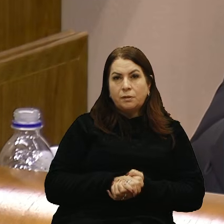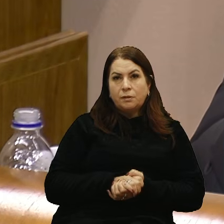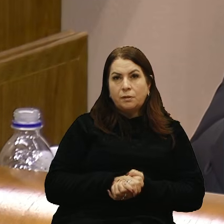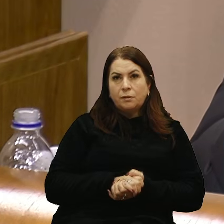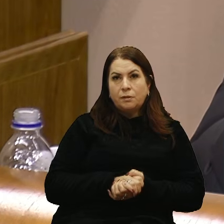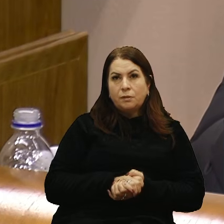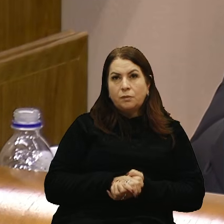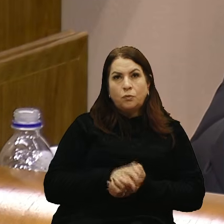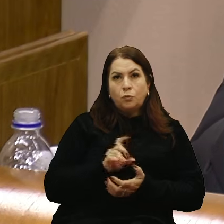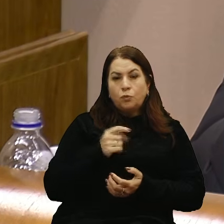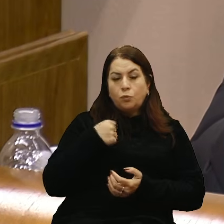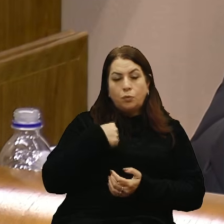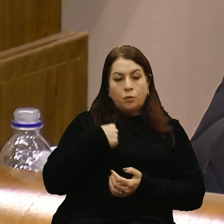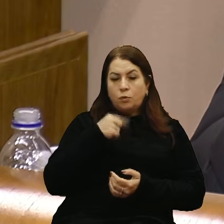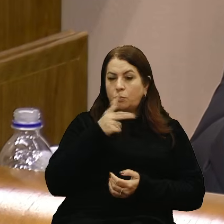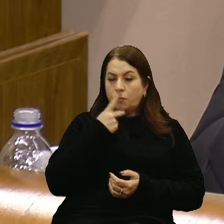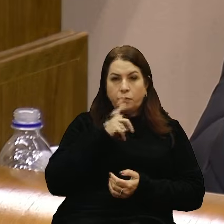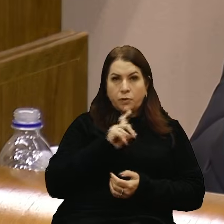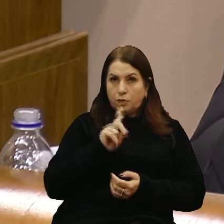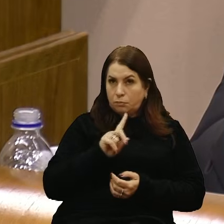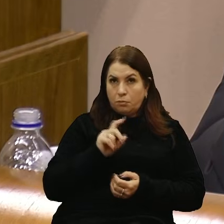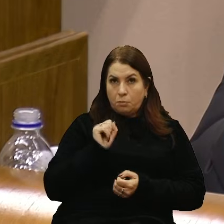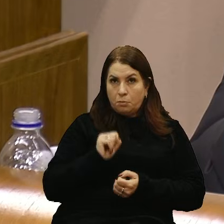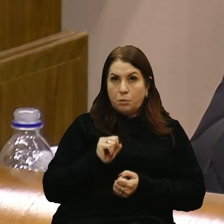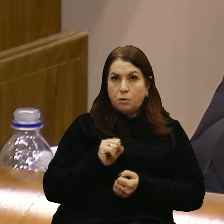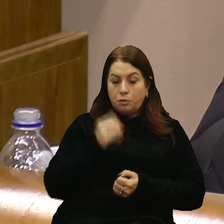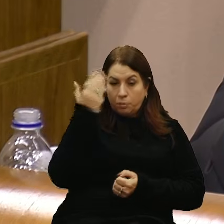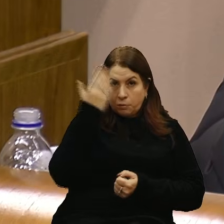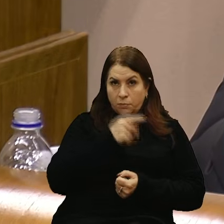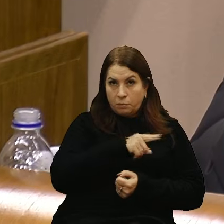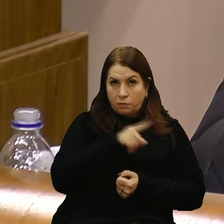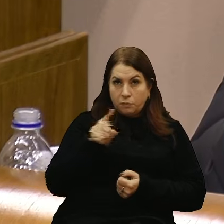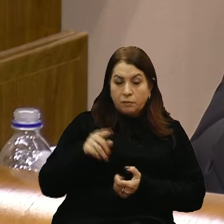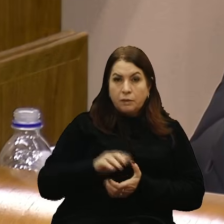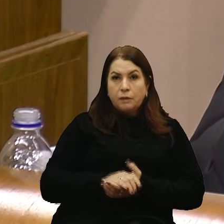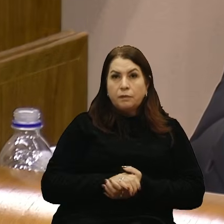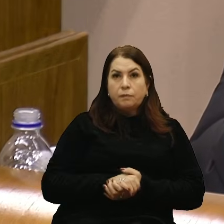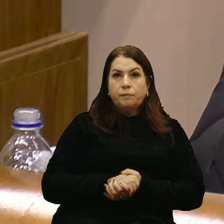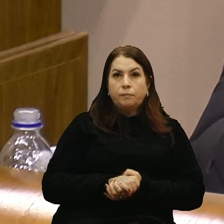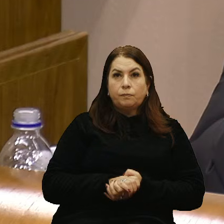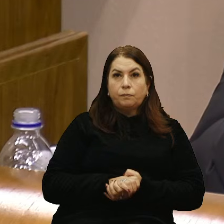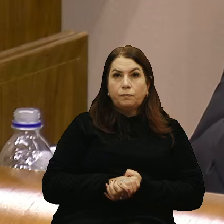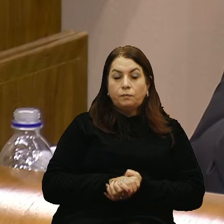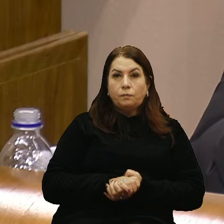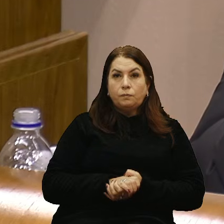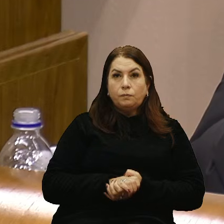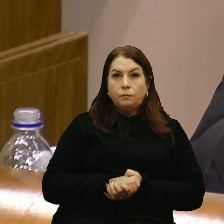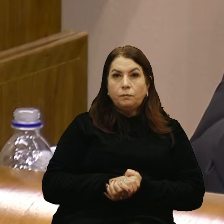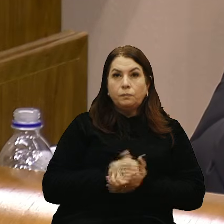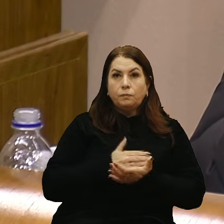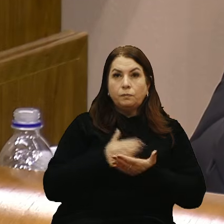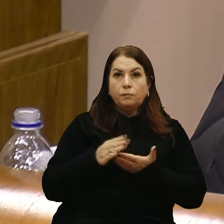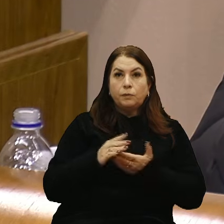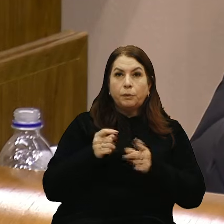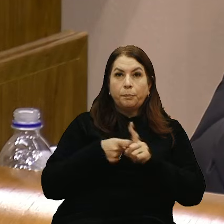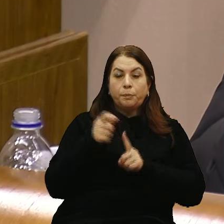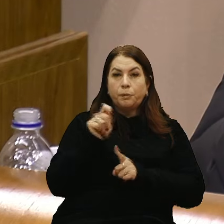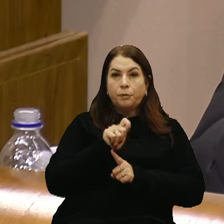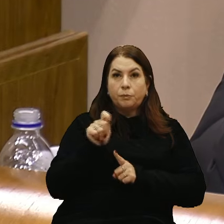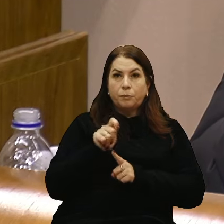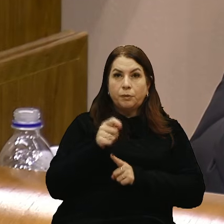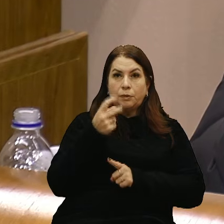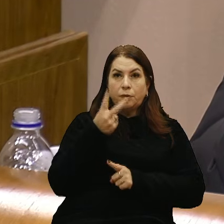E não sou eu que estou dizendo. Eu posso provar para vocês de que, a partir de agosto